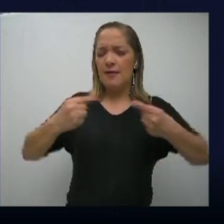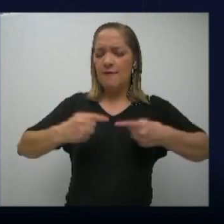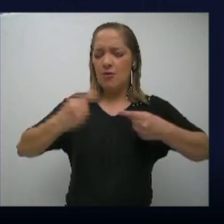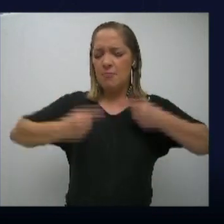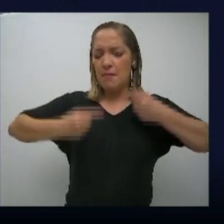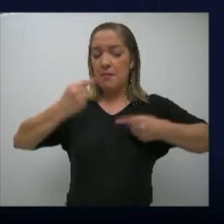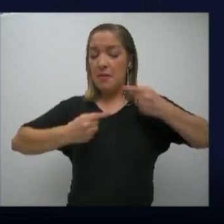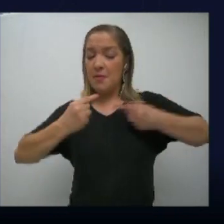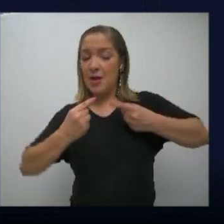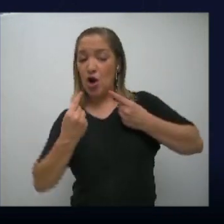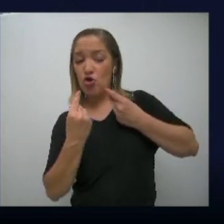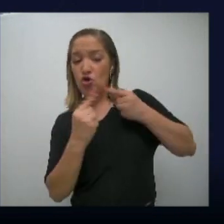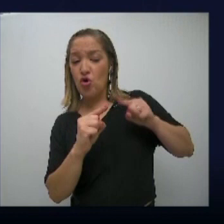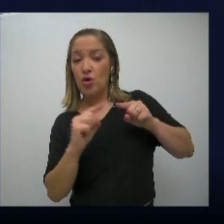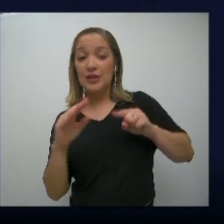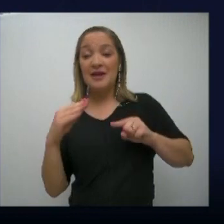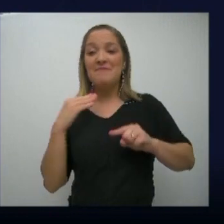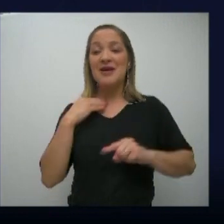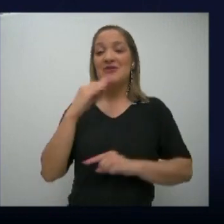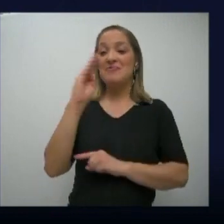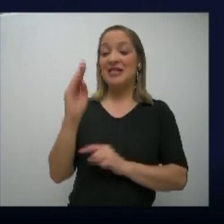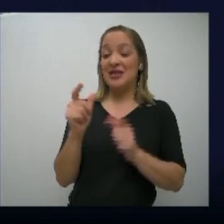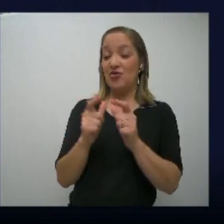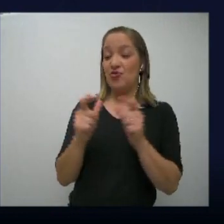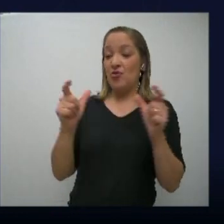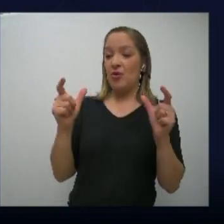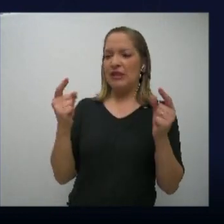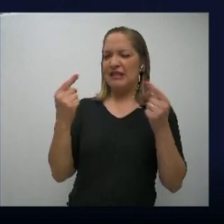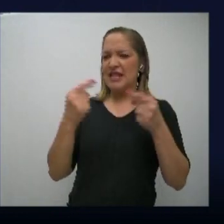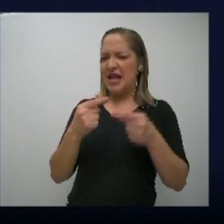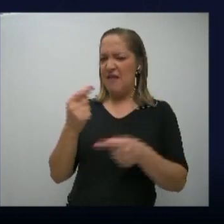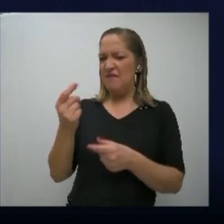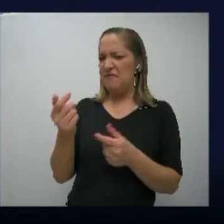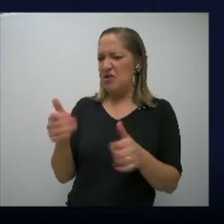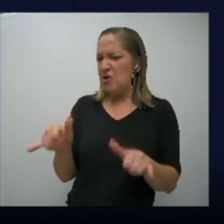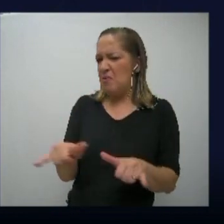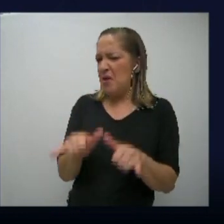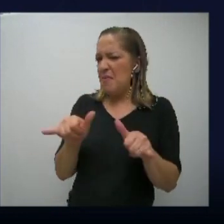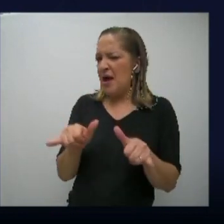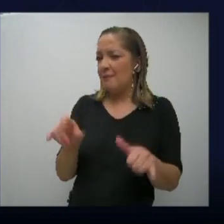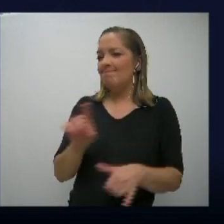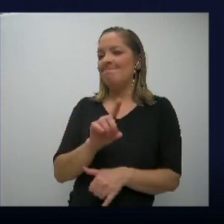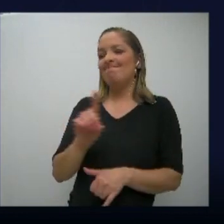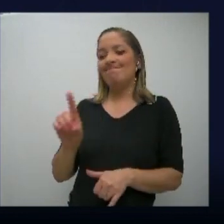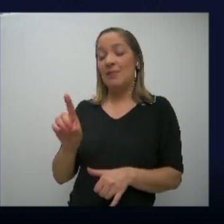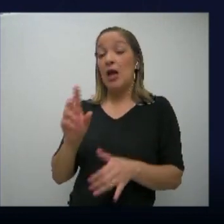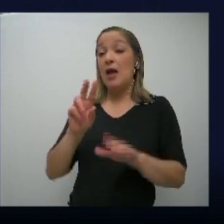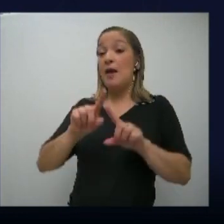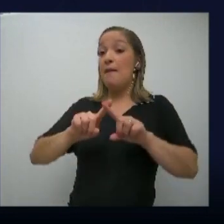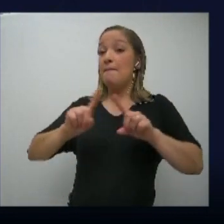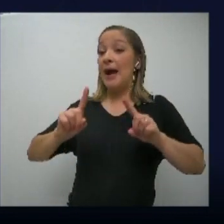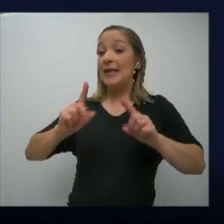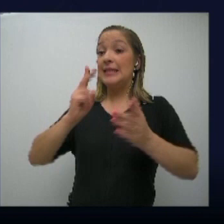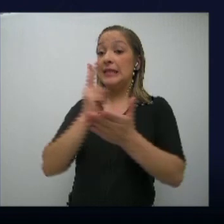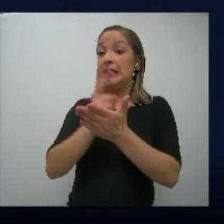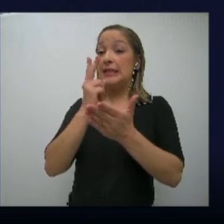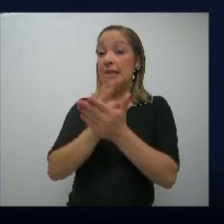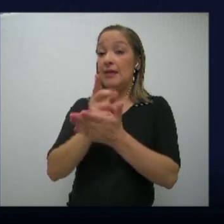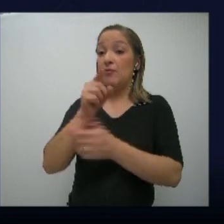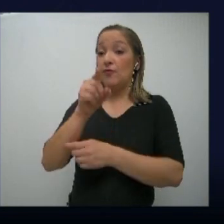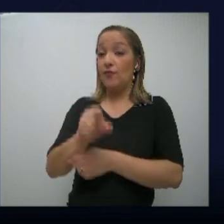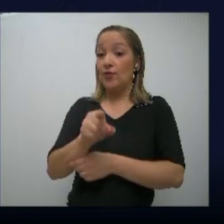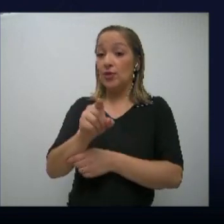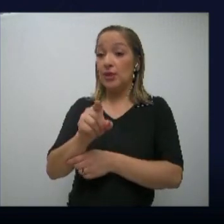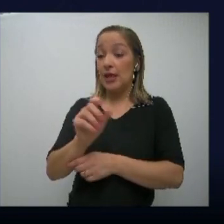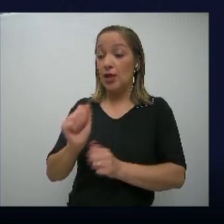grandes bancos brasileiros não é um a um desafio trivial e mas sempre que você fica do